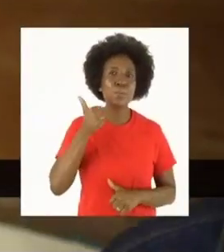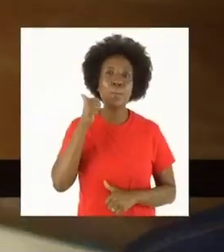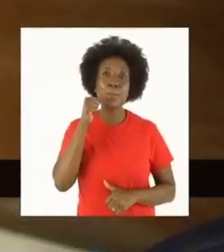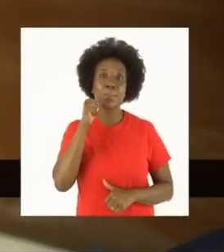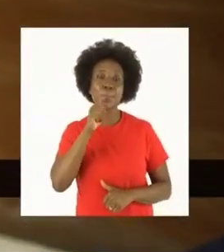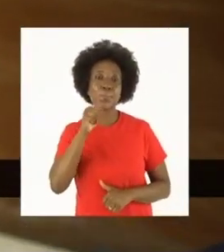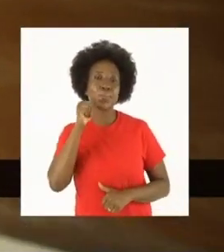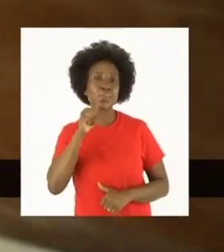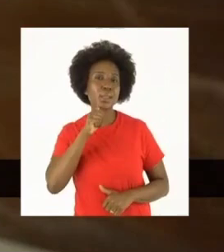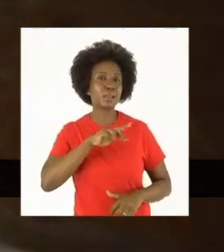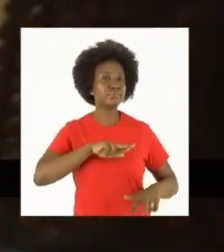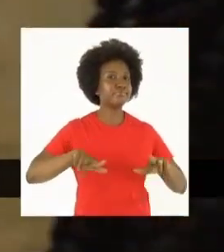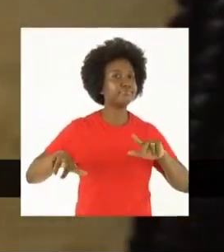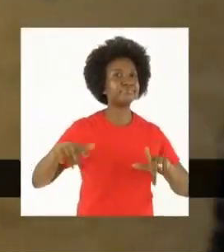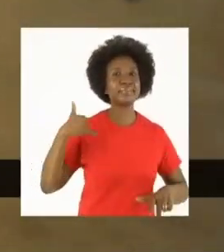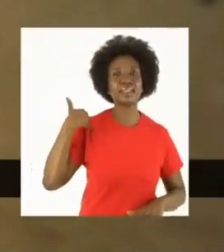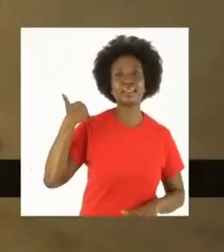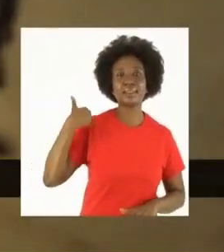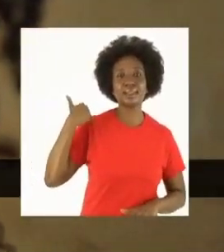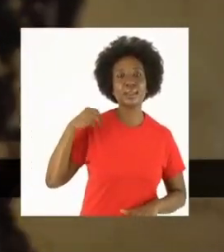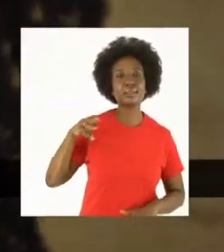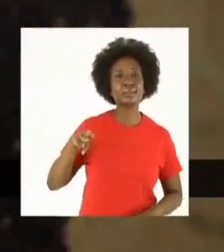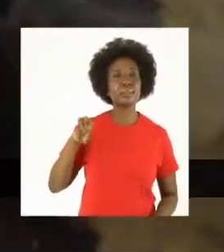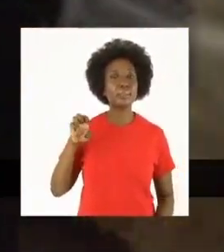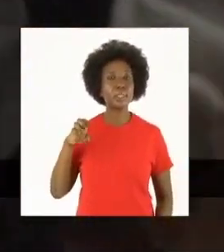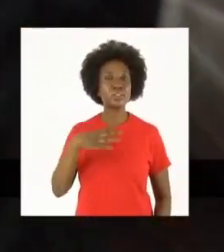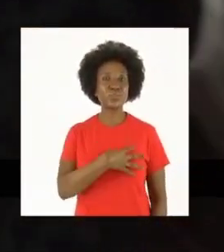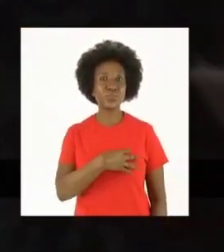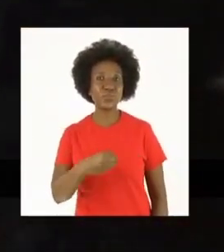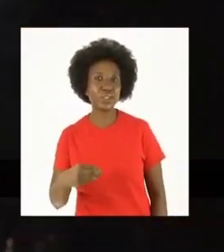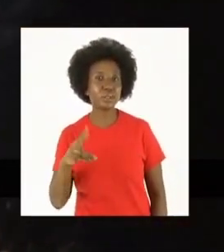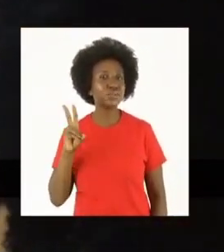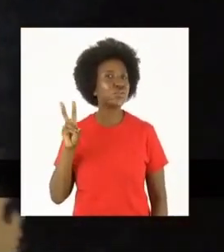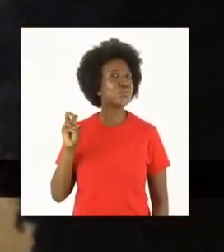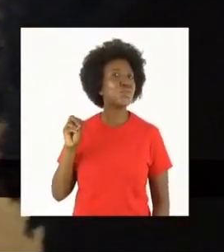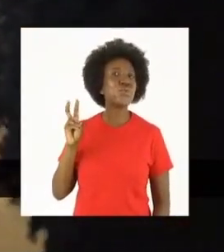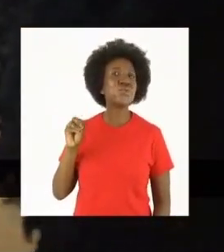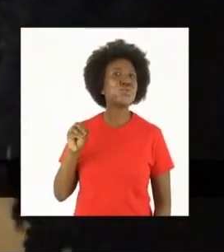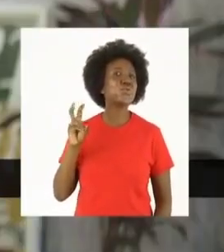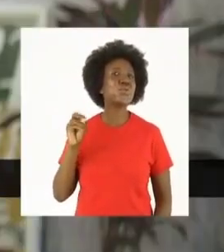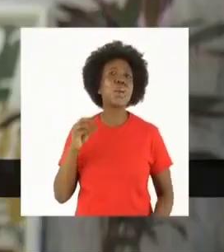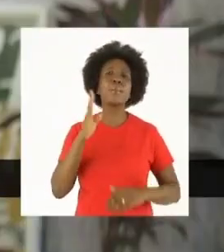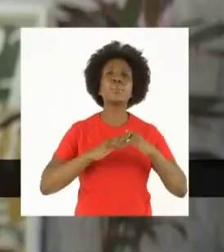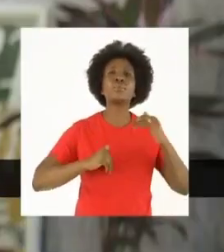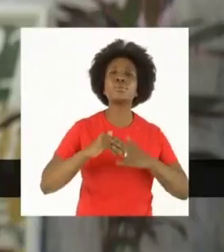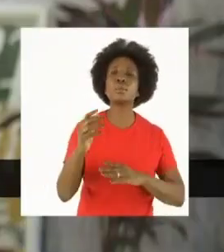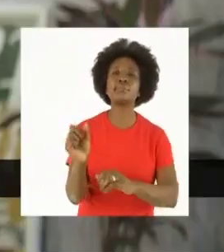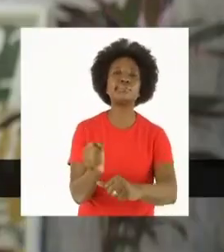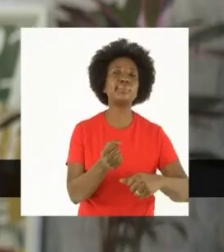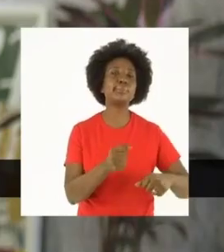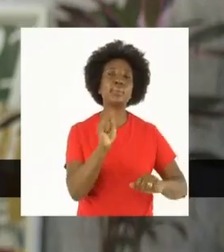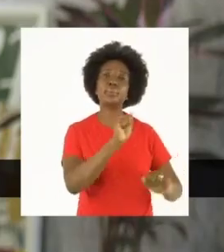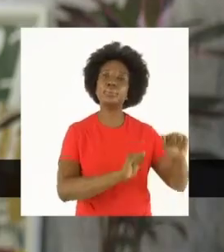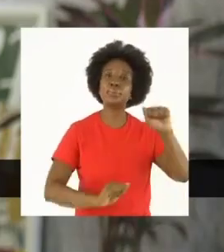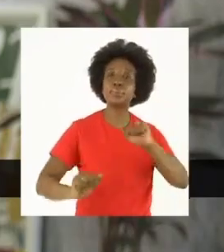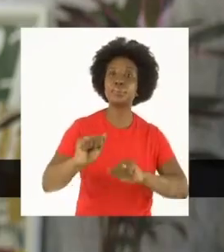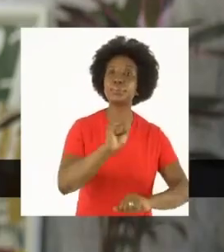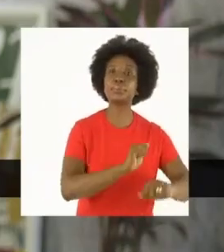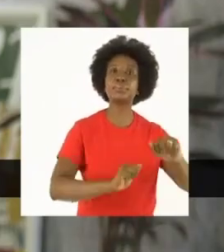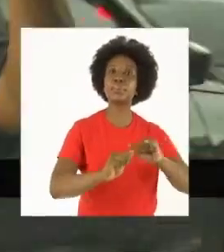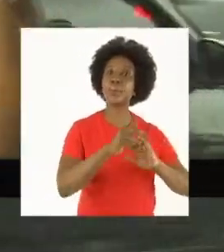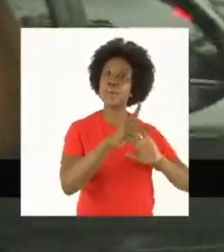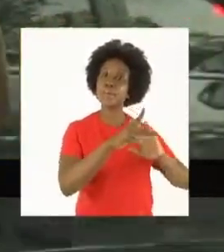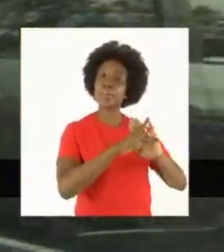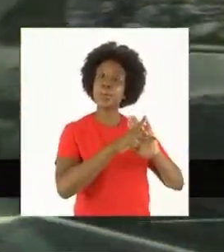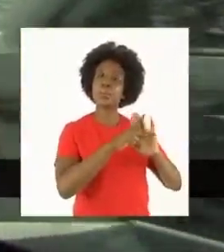de todas as idades, que são mães, filhas, avós e prestam serviços de empregadas domésticas,